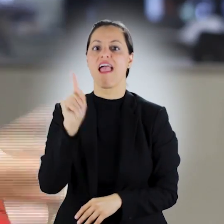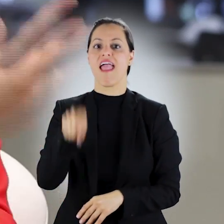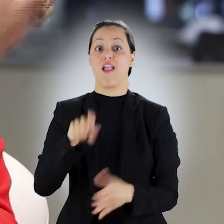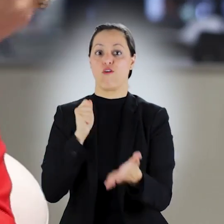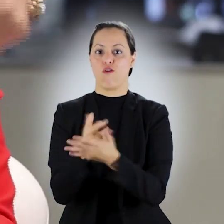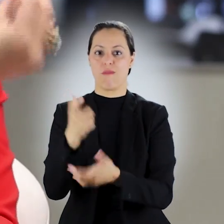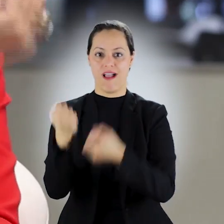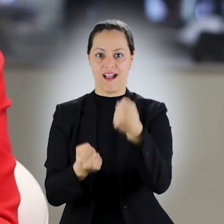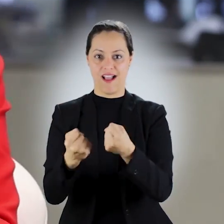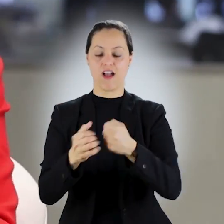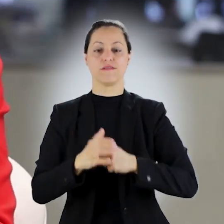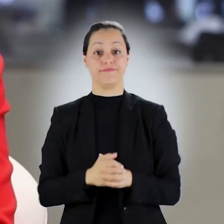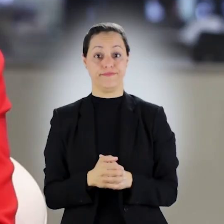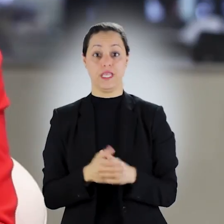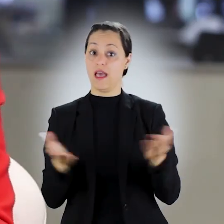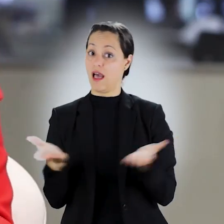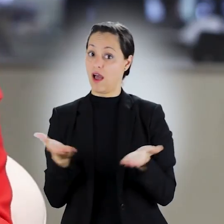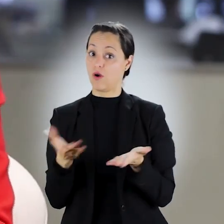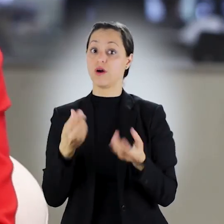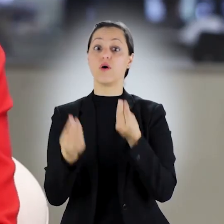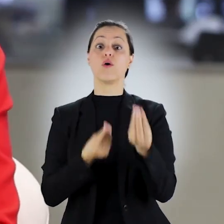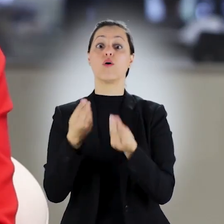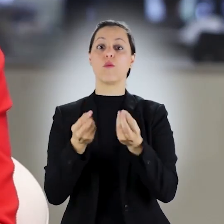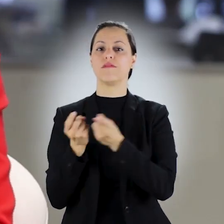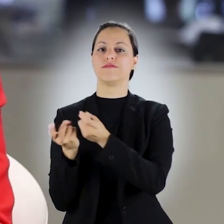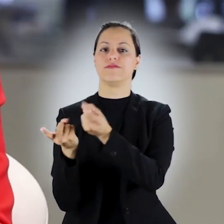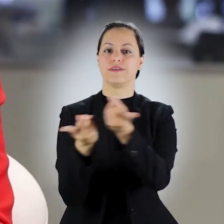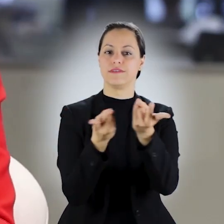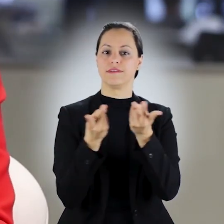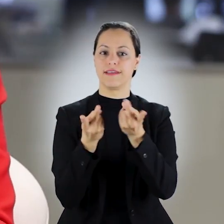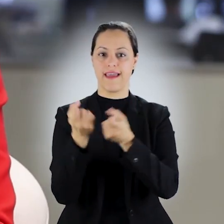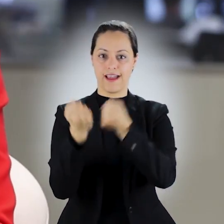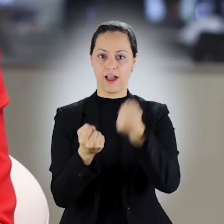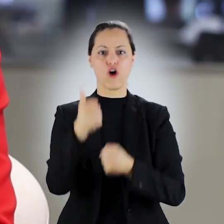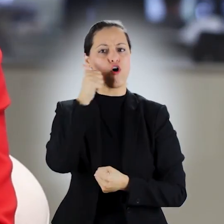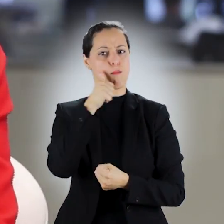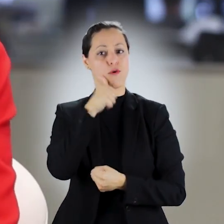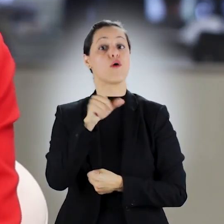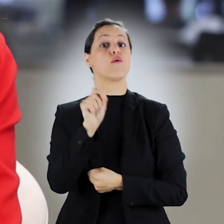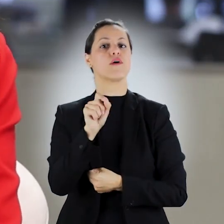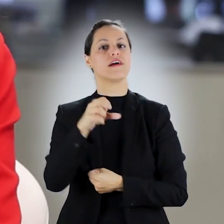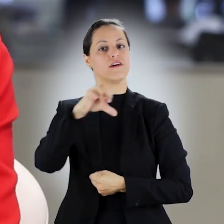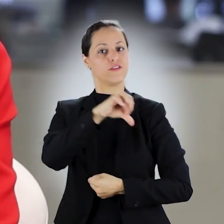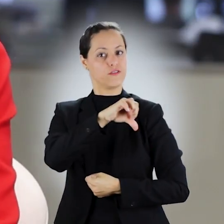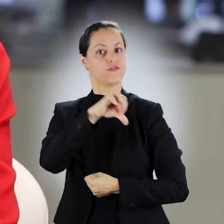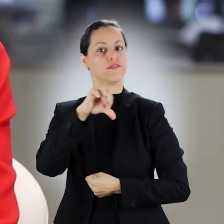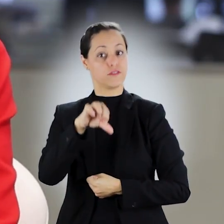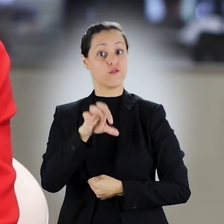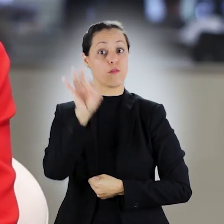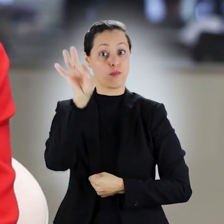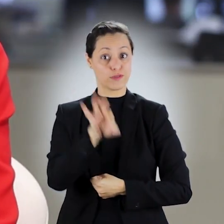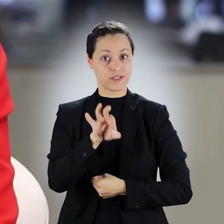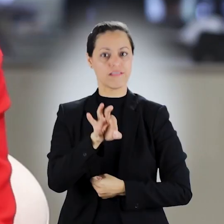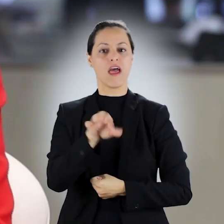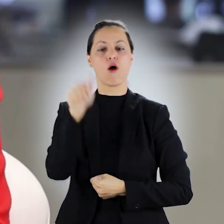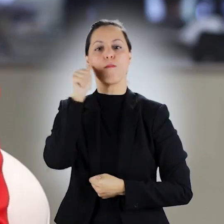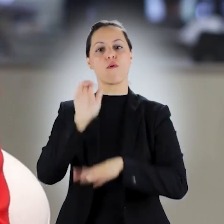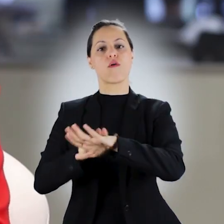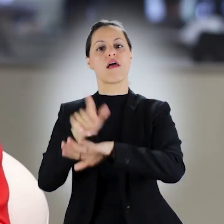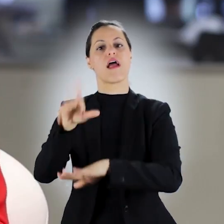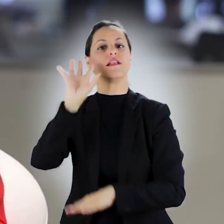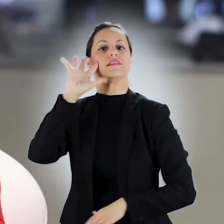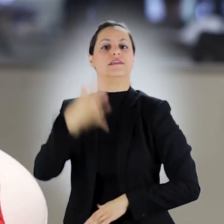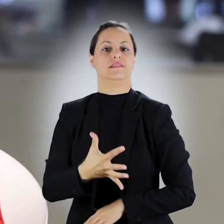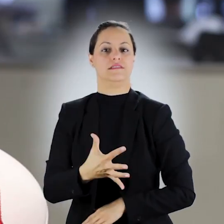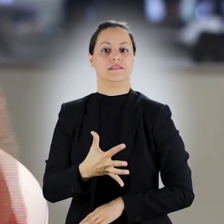também. Falando de mercado hoje, a mulher já há algum tempo, ela é 99% da decisão de compra. Por quê? Porque